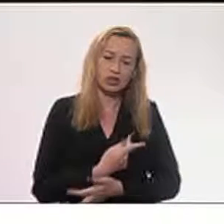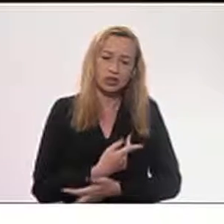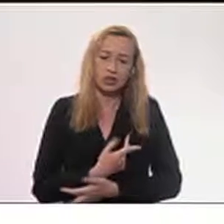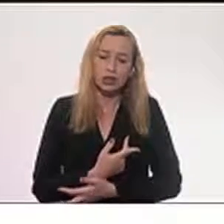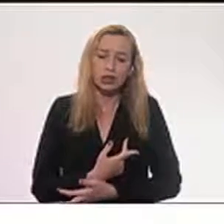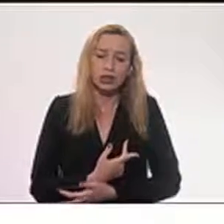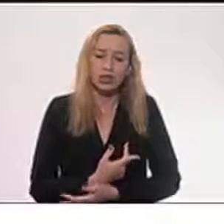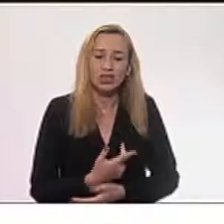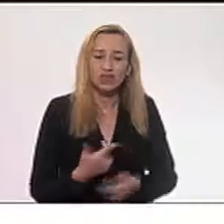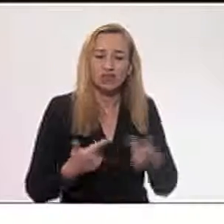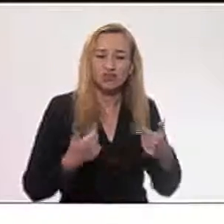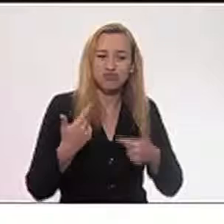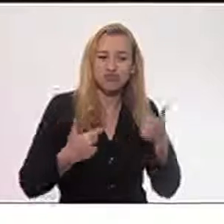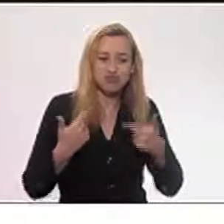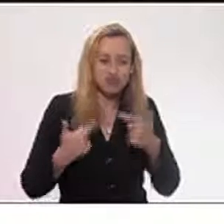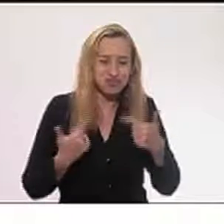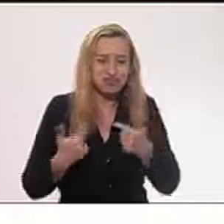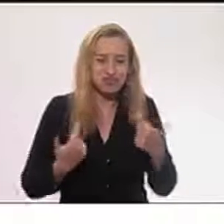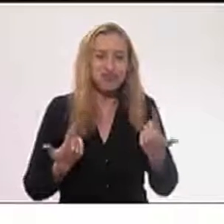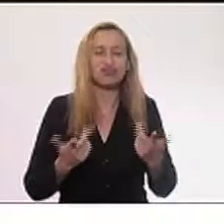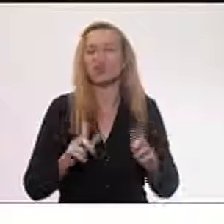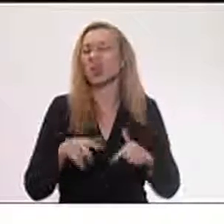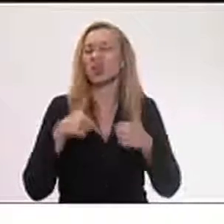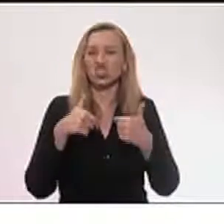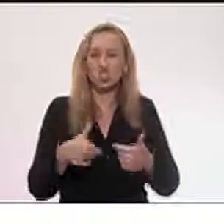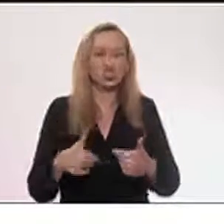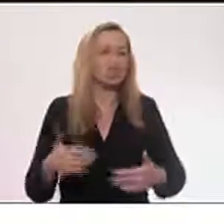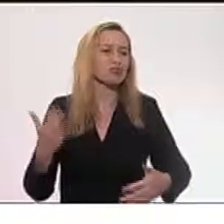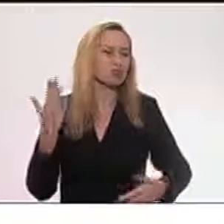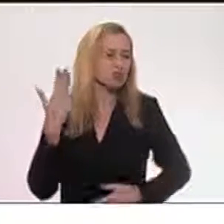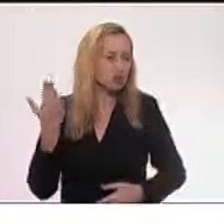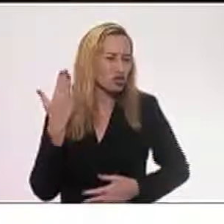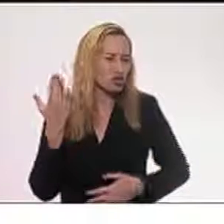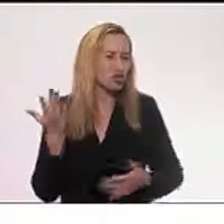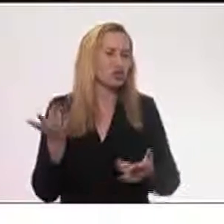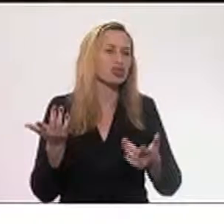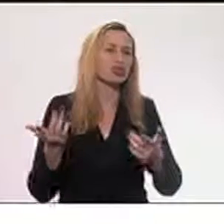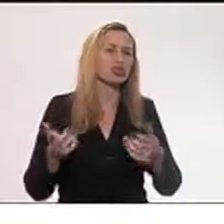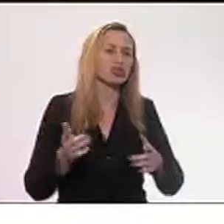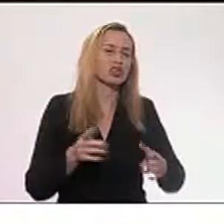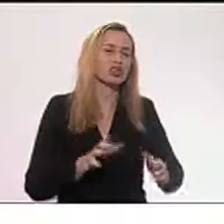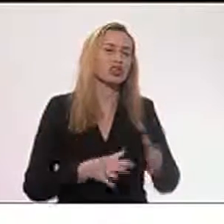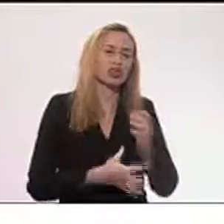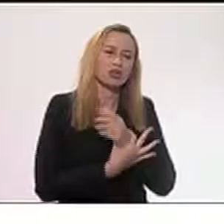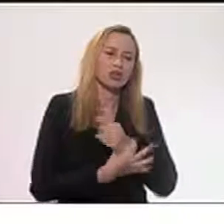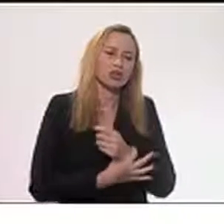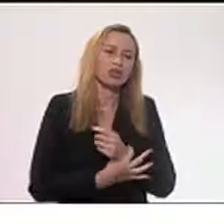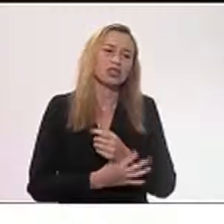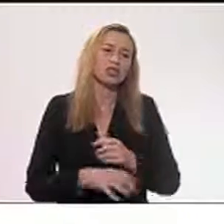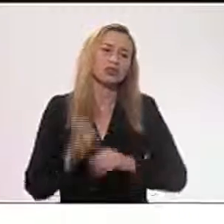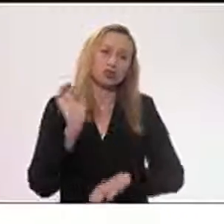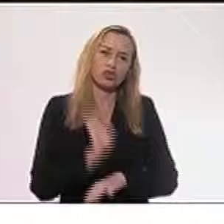desses conflitos, dessas ações com a participação das forças de segurança do Estado.